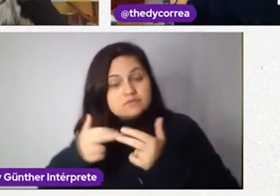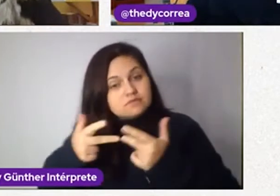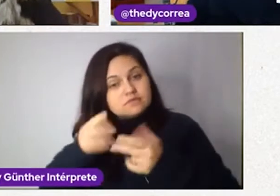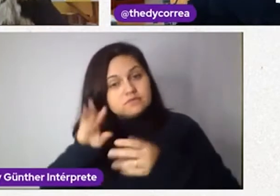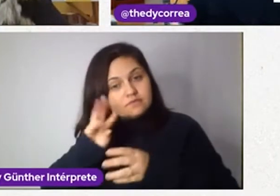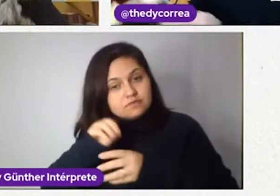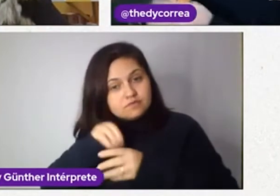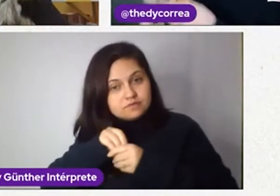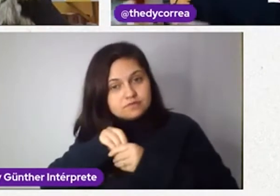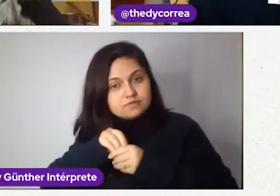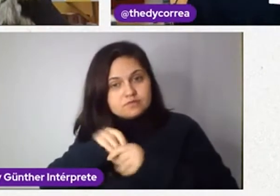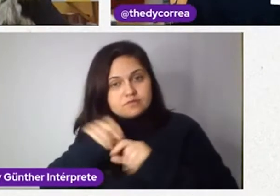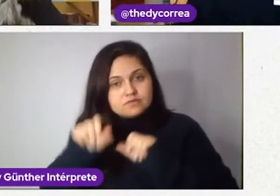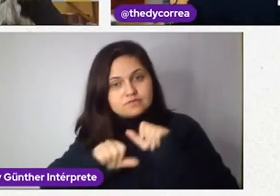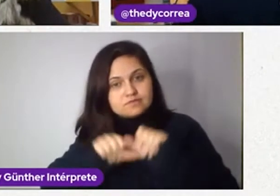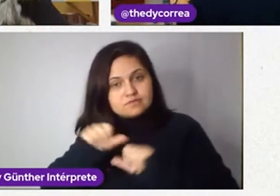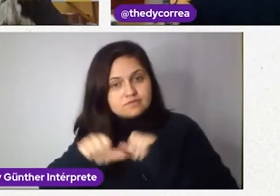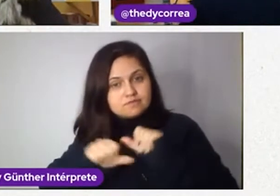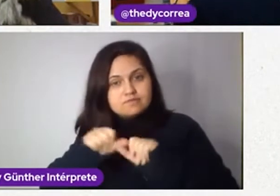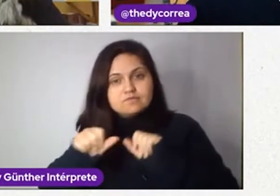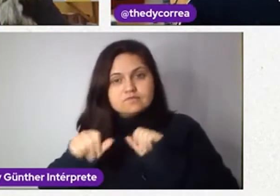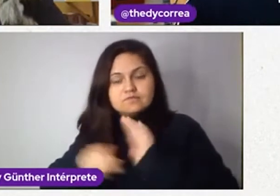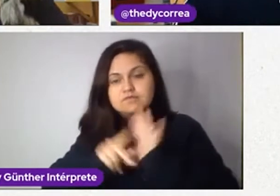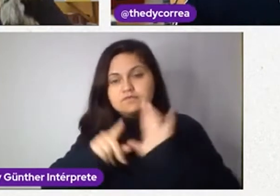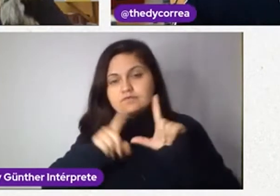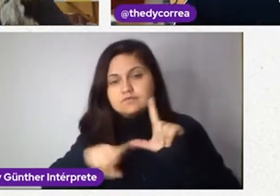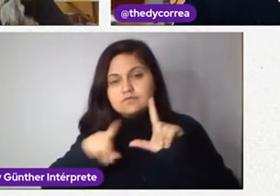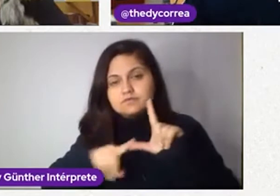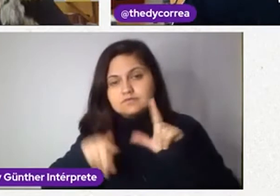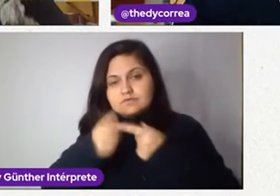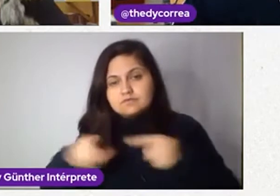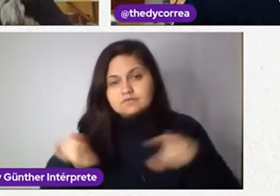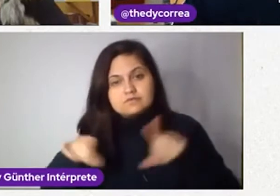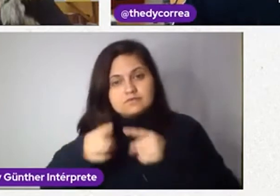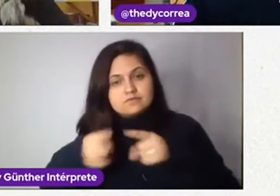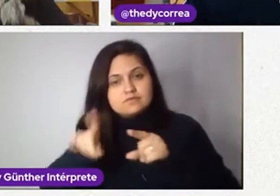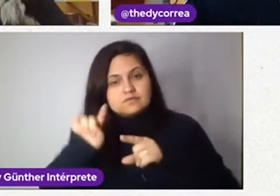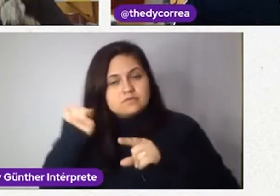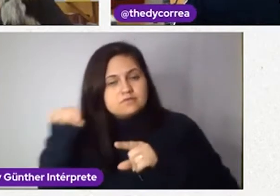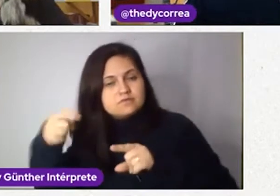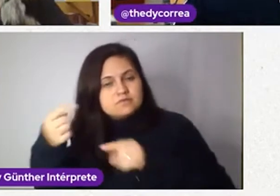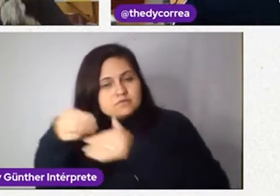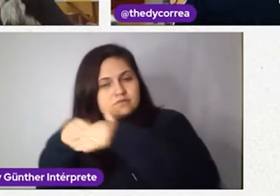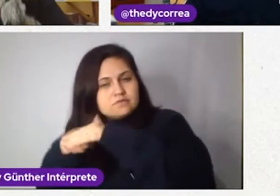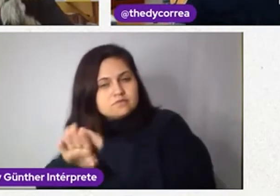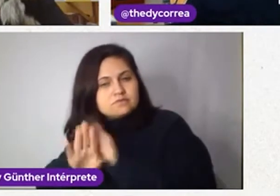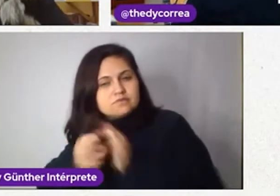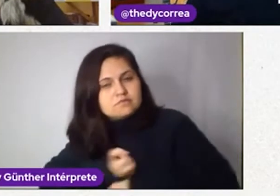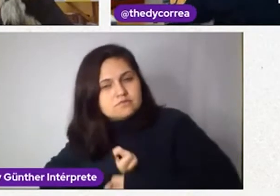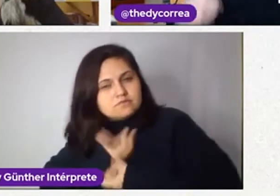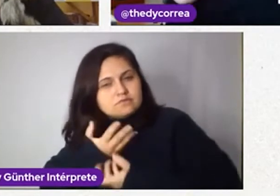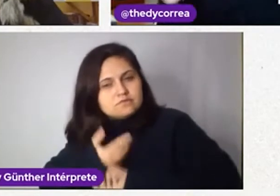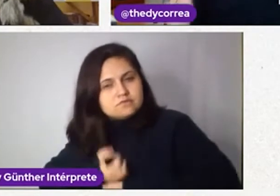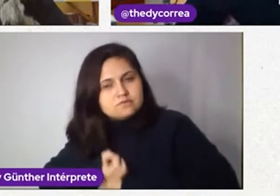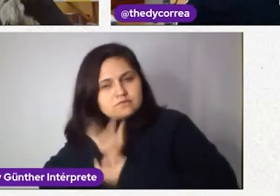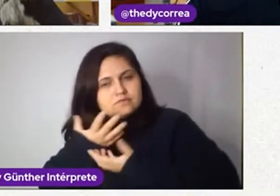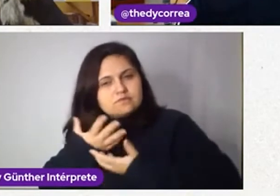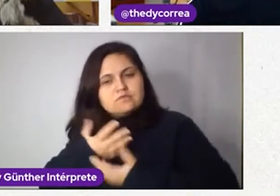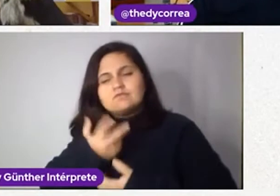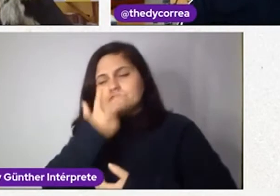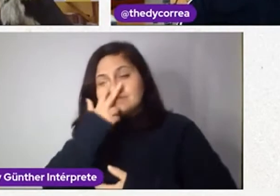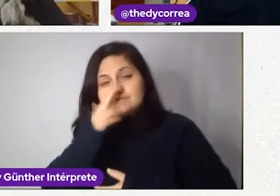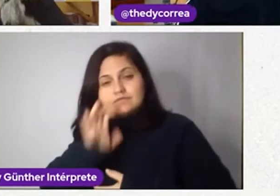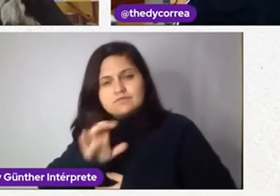aqui, que se transformaram em letra de música e outras ficaram guardadas apenas como poemas. E assim como esse, eu tenho